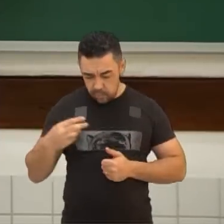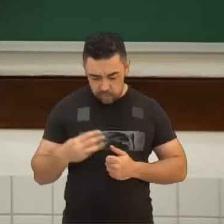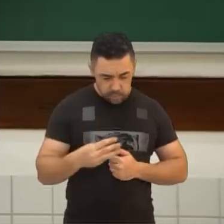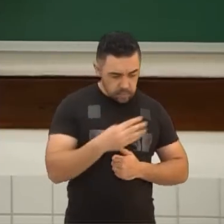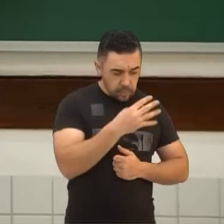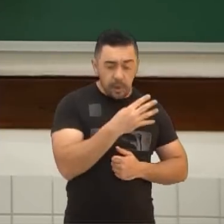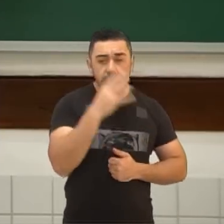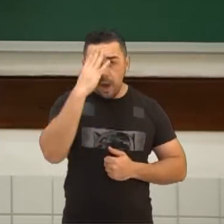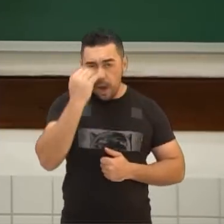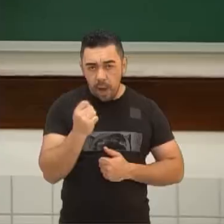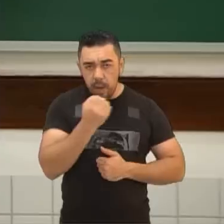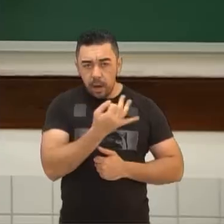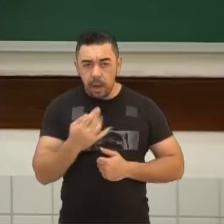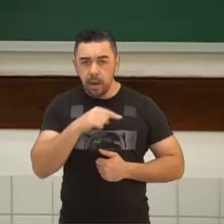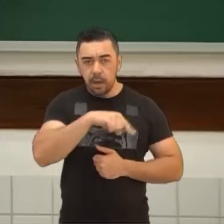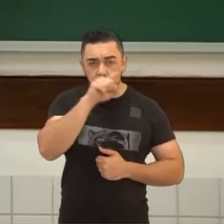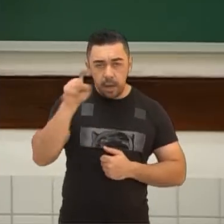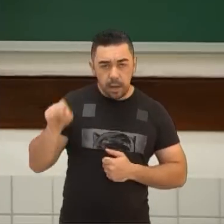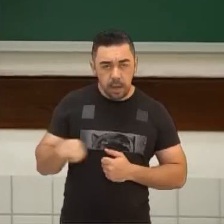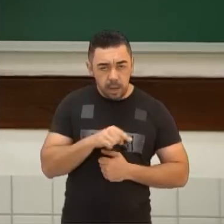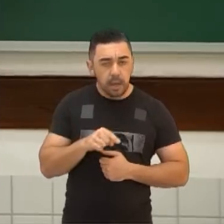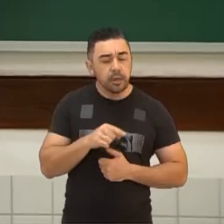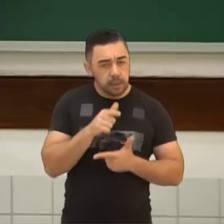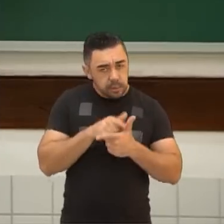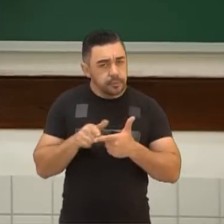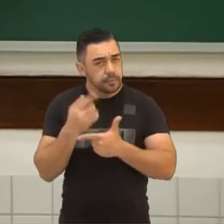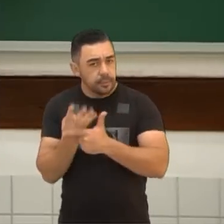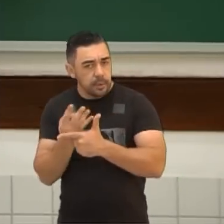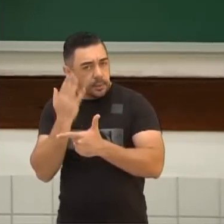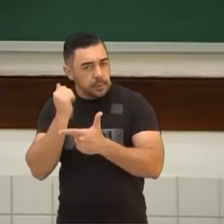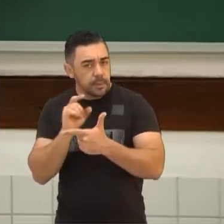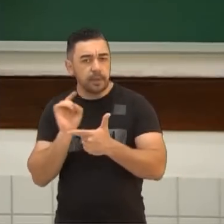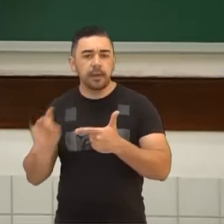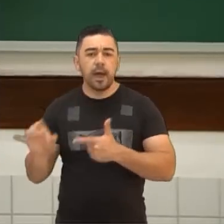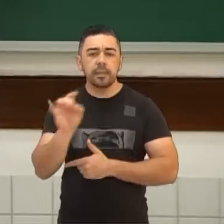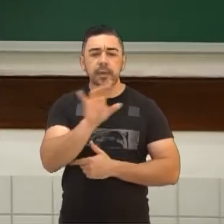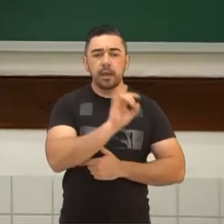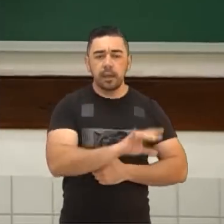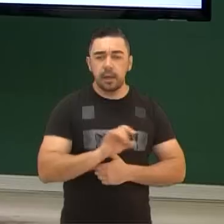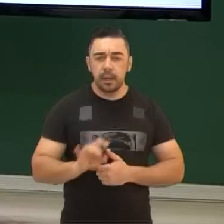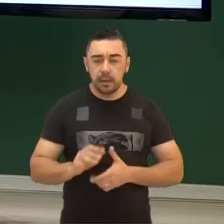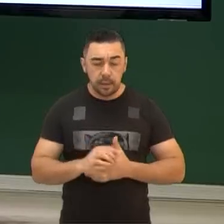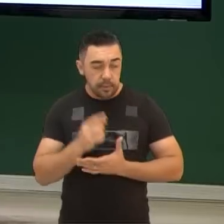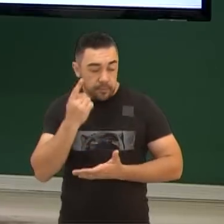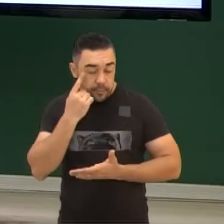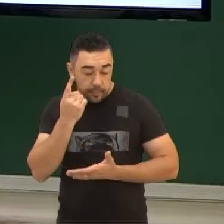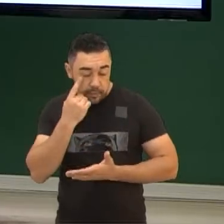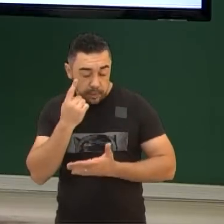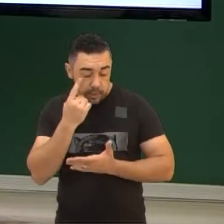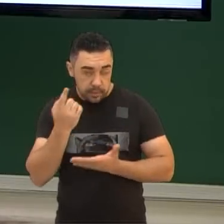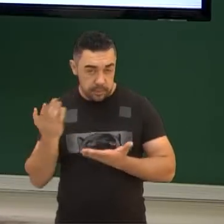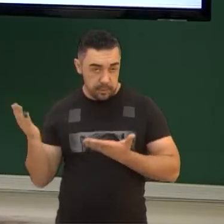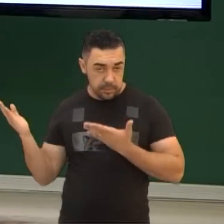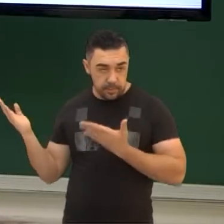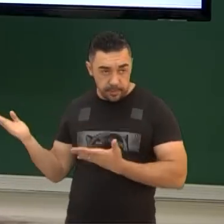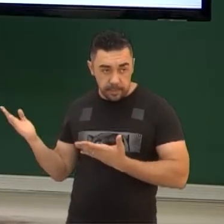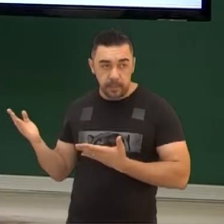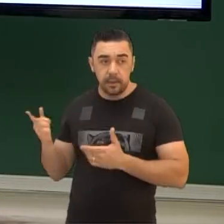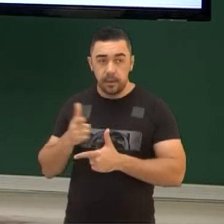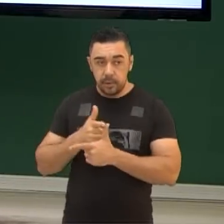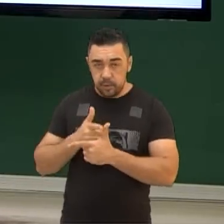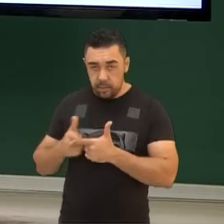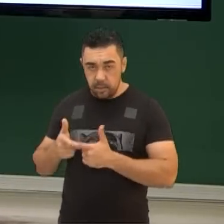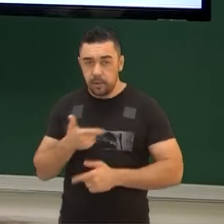vamos dividir por 4 para ver quanto que vale cada ladinho, tá bom? Então, veja aqui com a professora. Quando eu vou lá